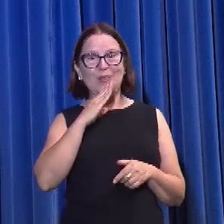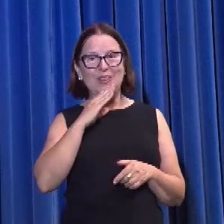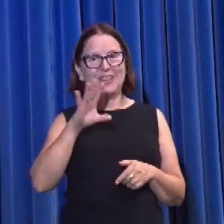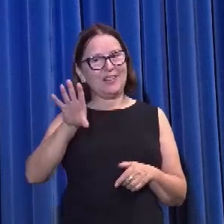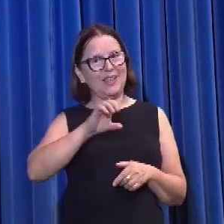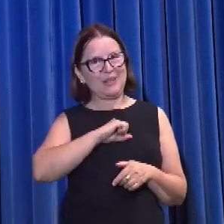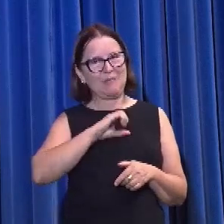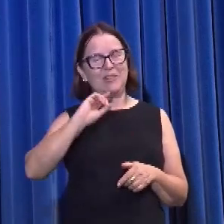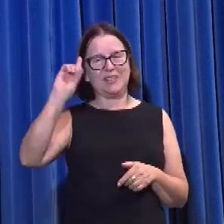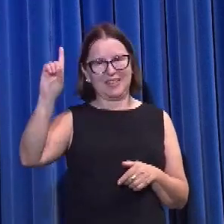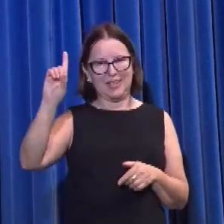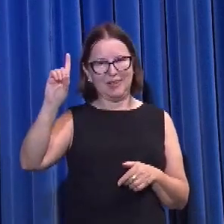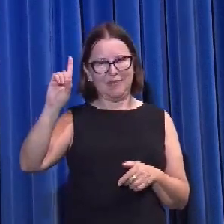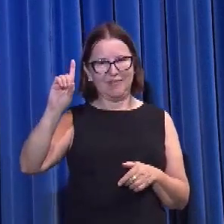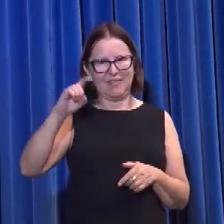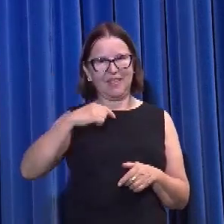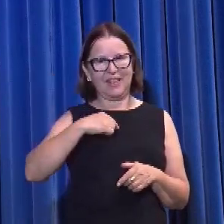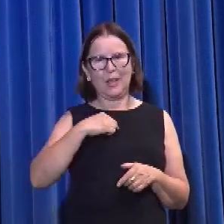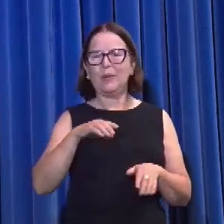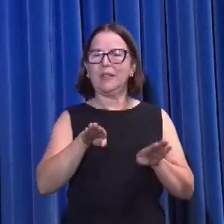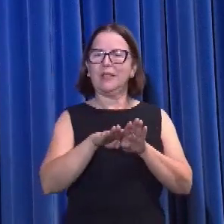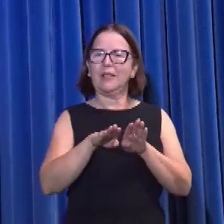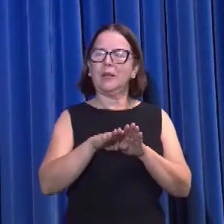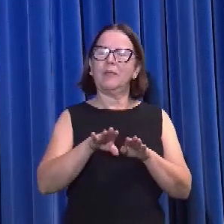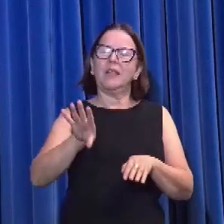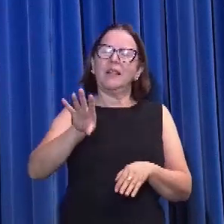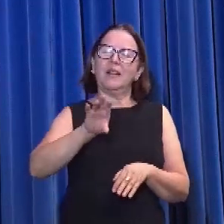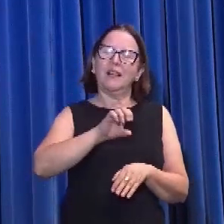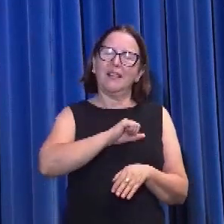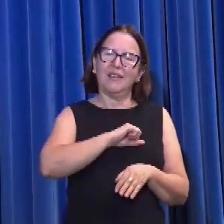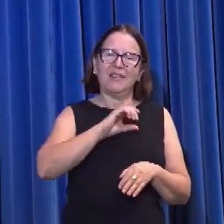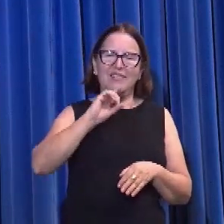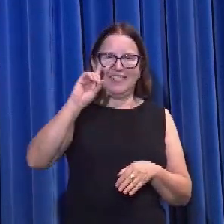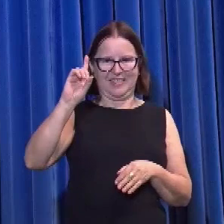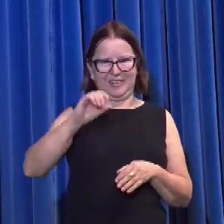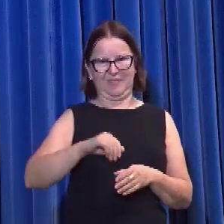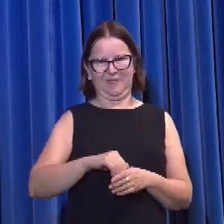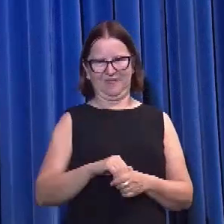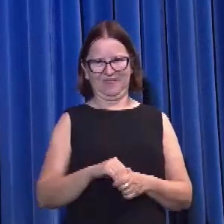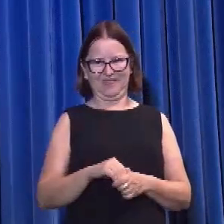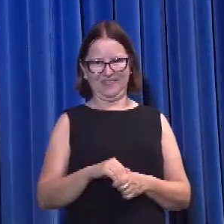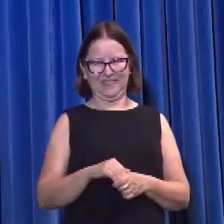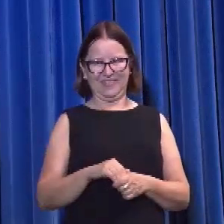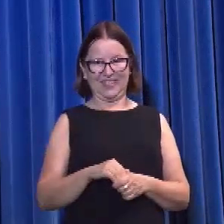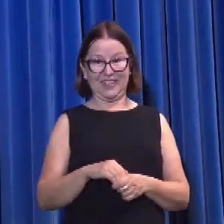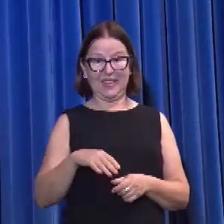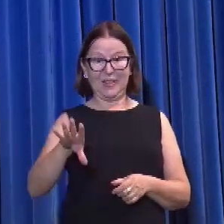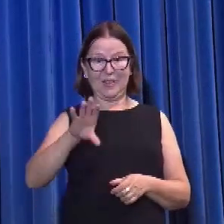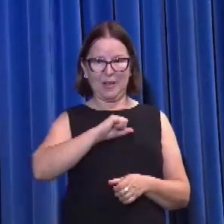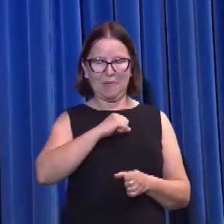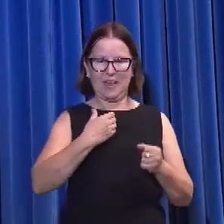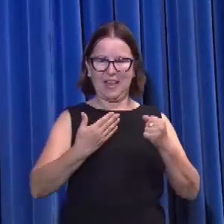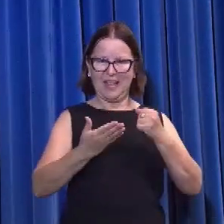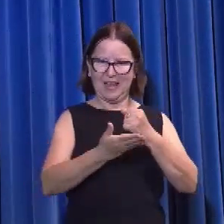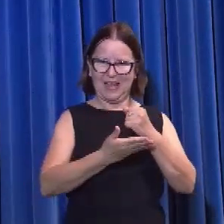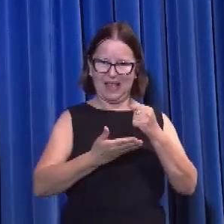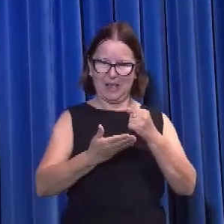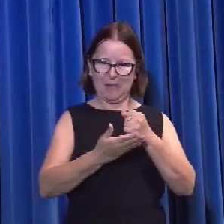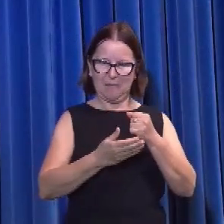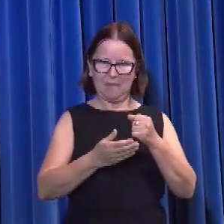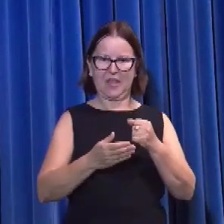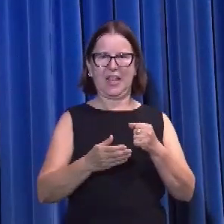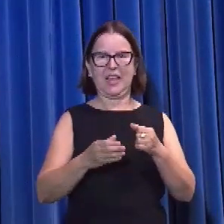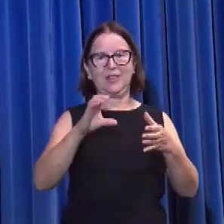Esta é a base. O amor é a base de um relacionamento matrimonial, é a base do